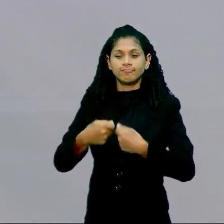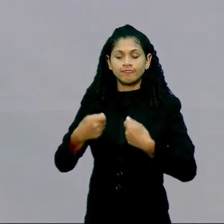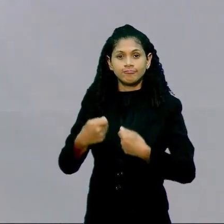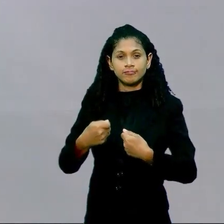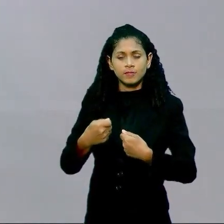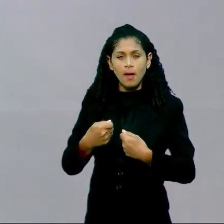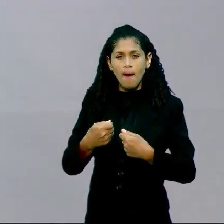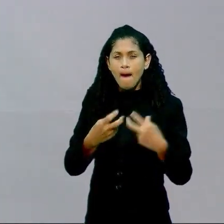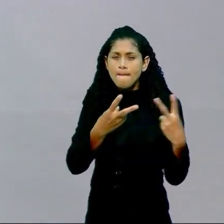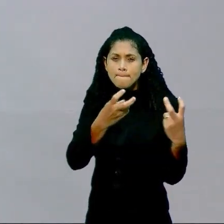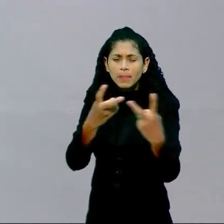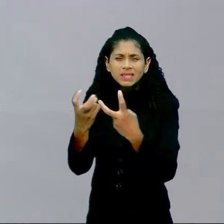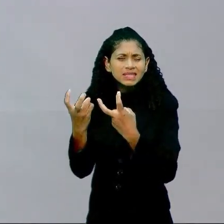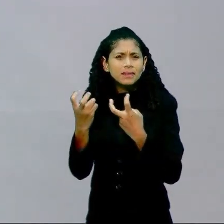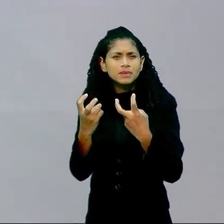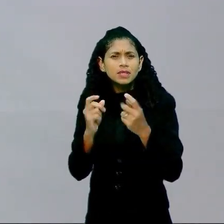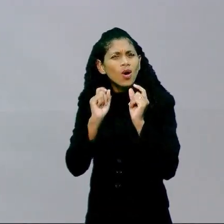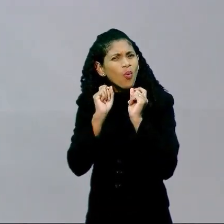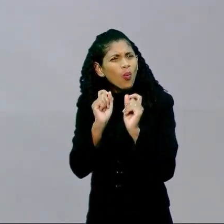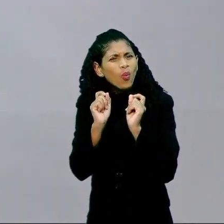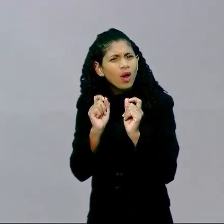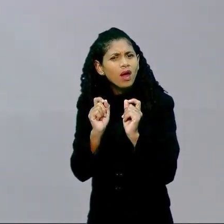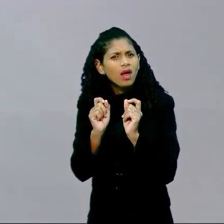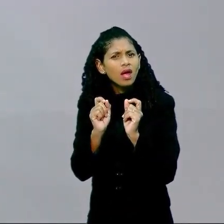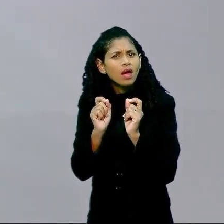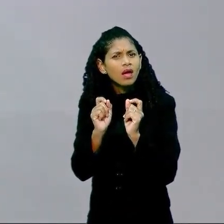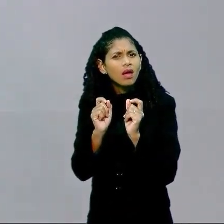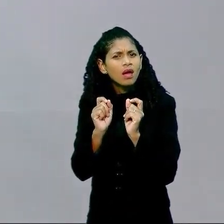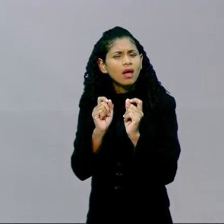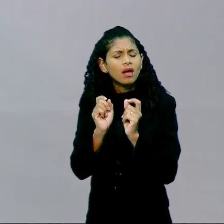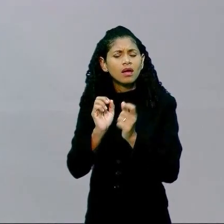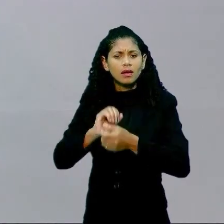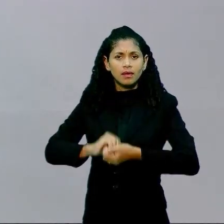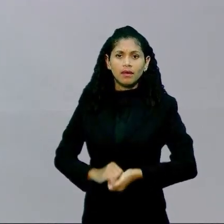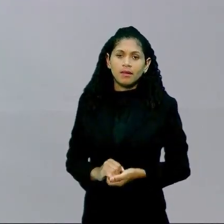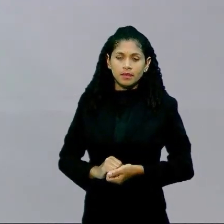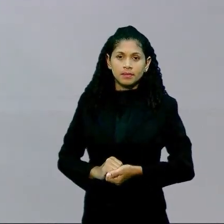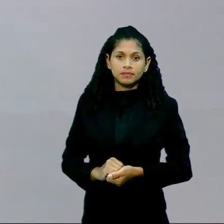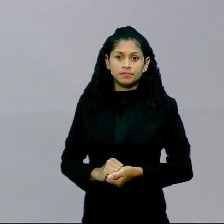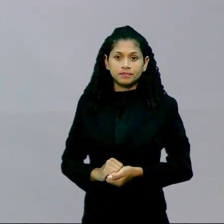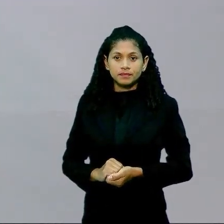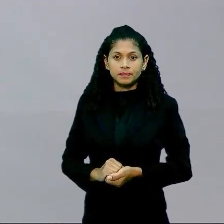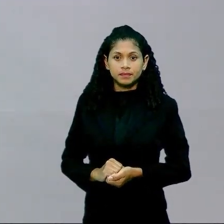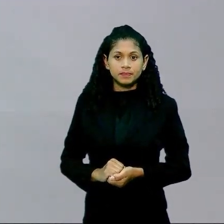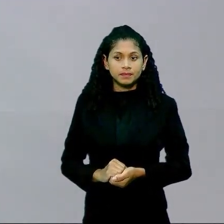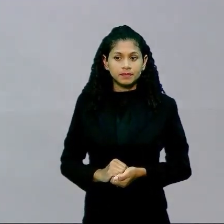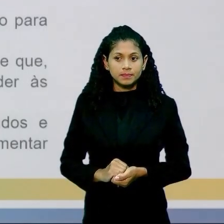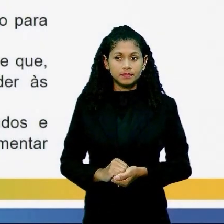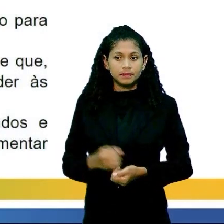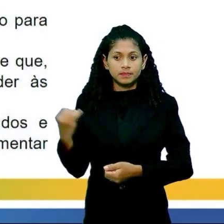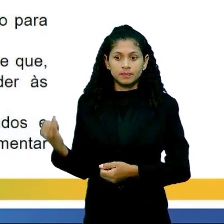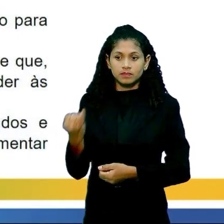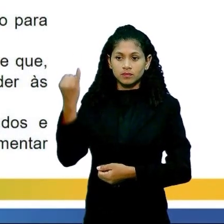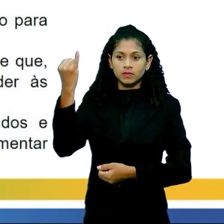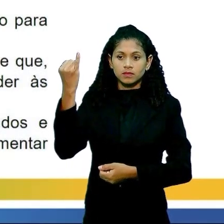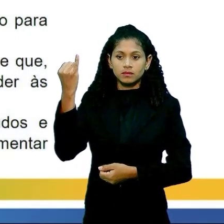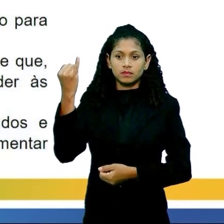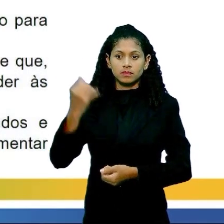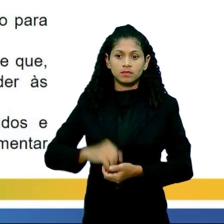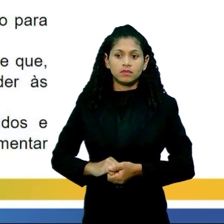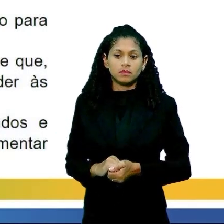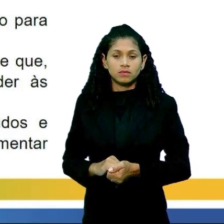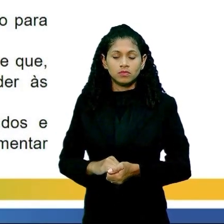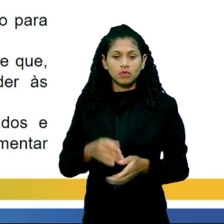percebe-se que talvez eu nem precise ler esse texto. Eu já fui ali, é a importância.